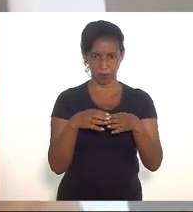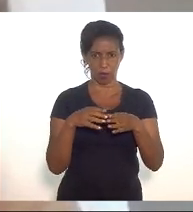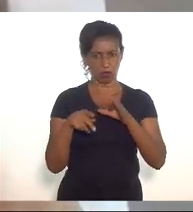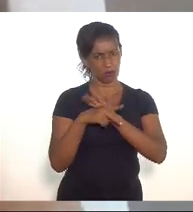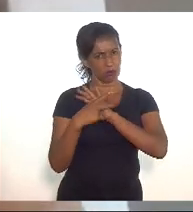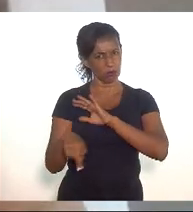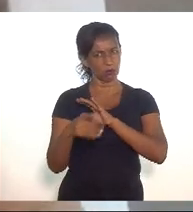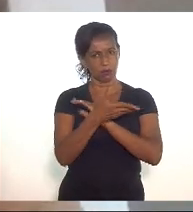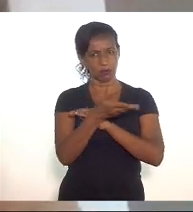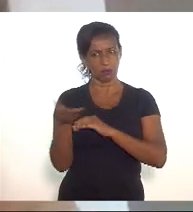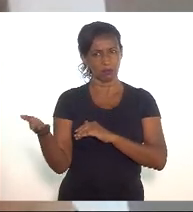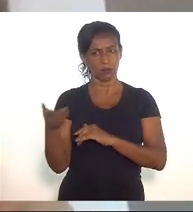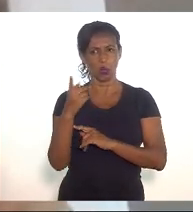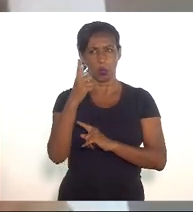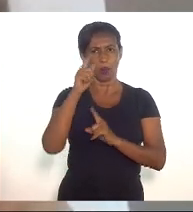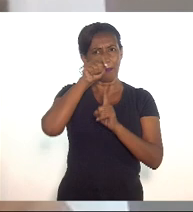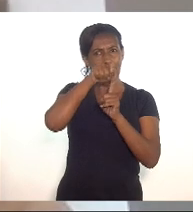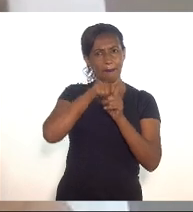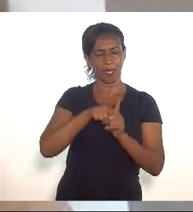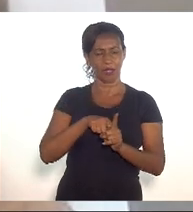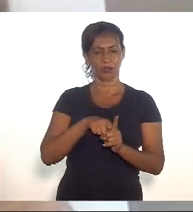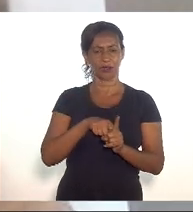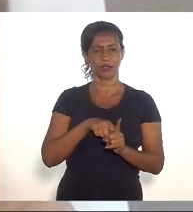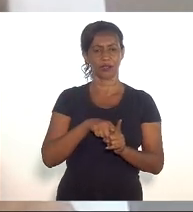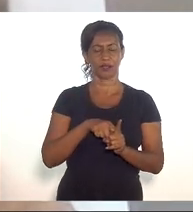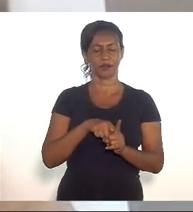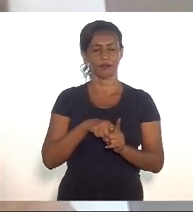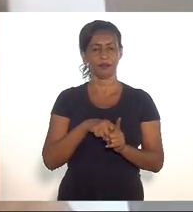esta comissão, daqui a um mês,